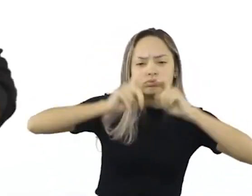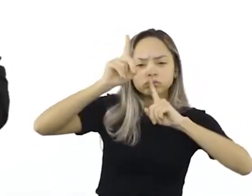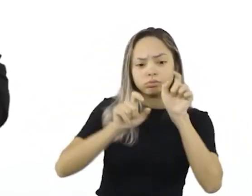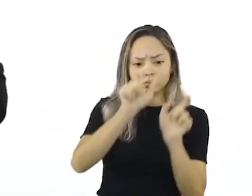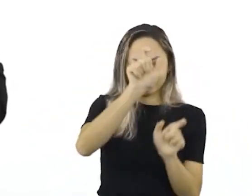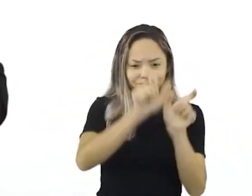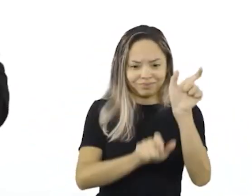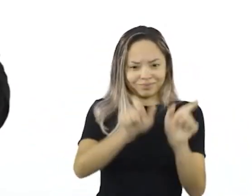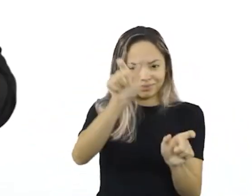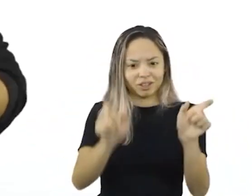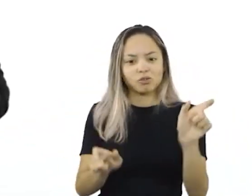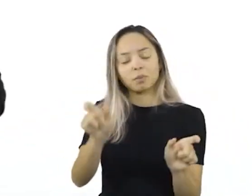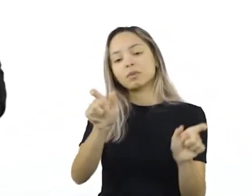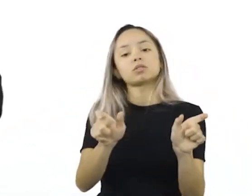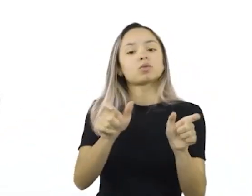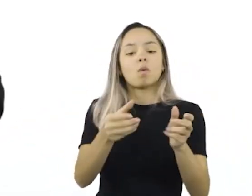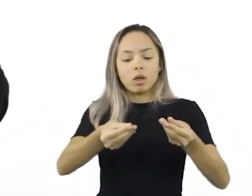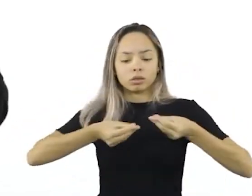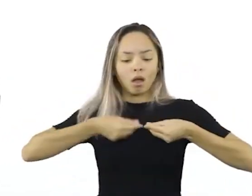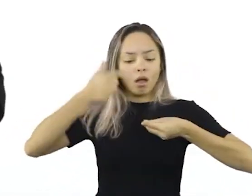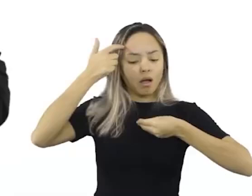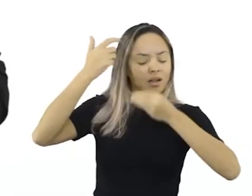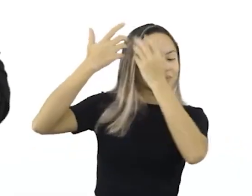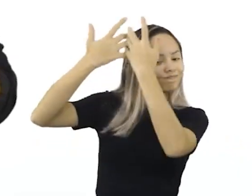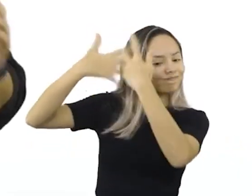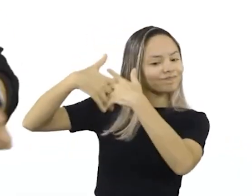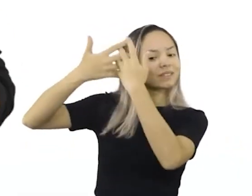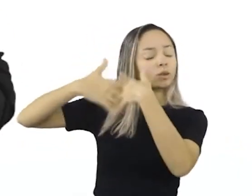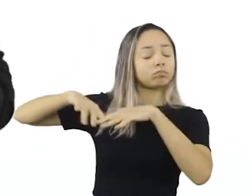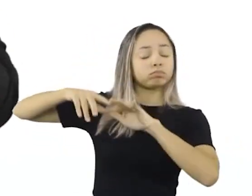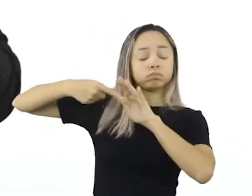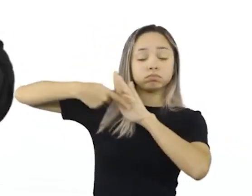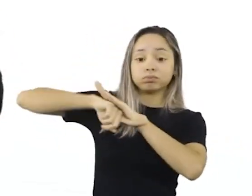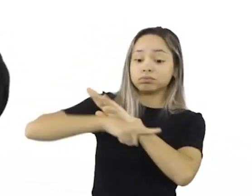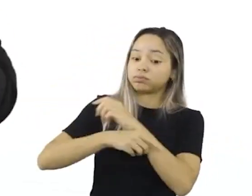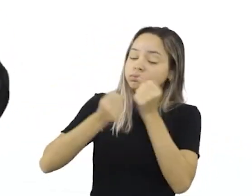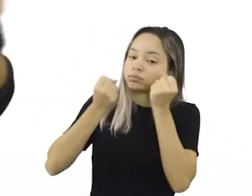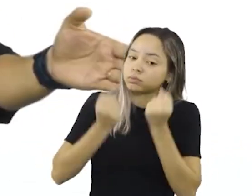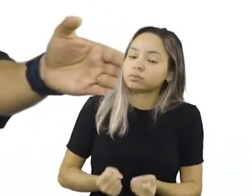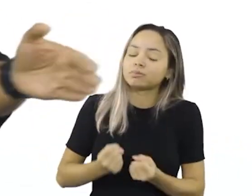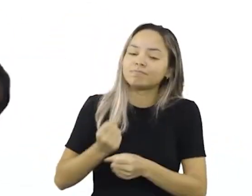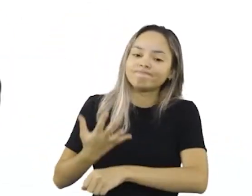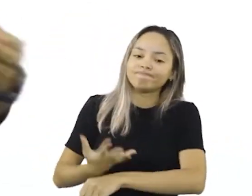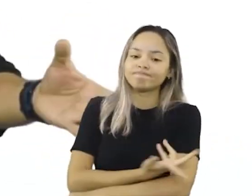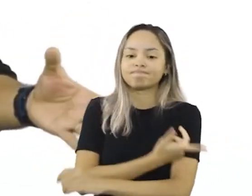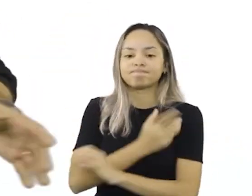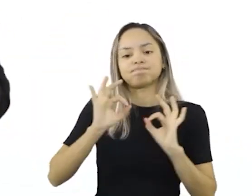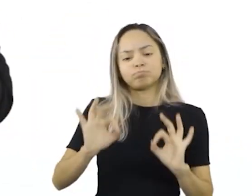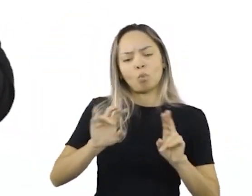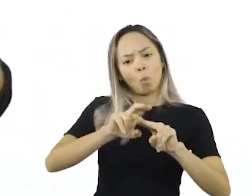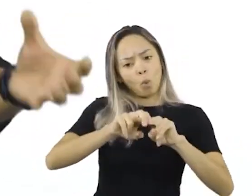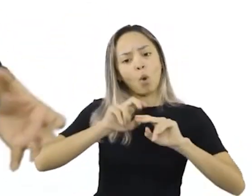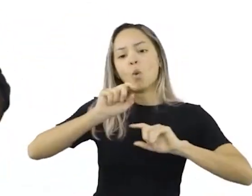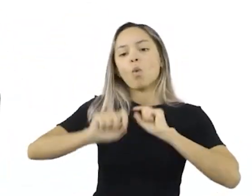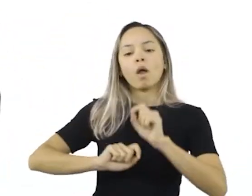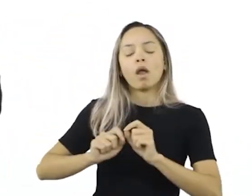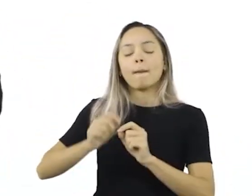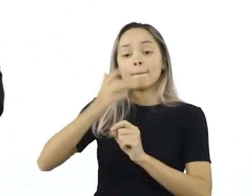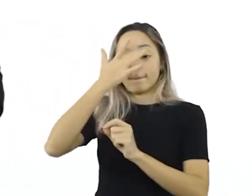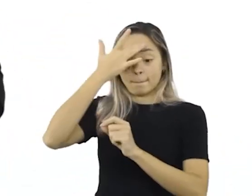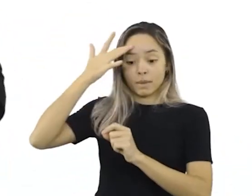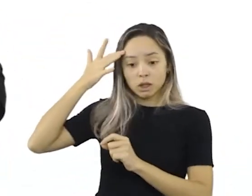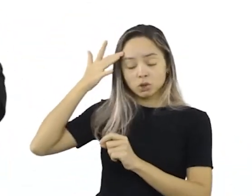Ela nos leva a ter uma reflexão bastante profunda a respeito do chamado êxodo rural, né? As pessoas que